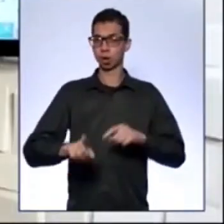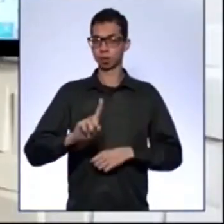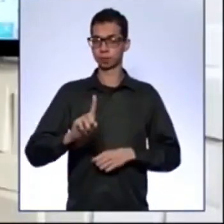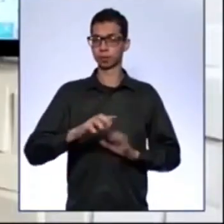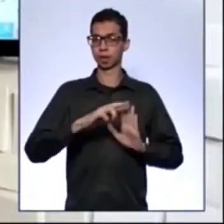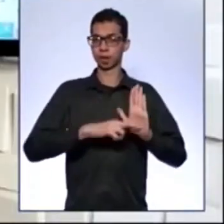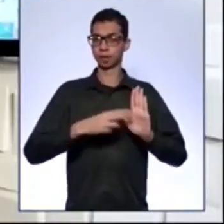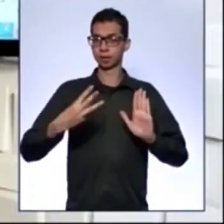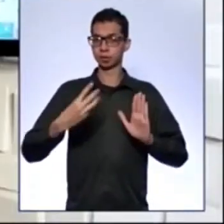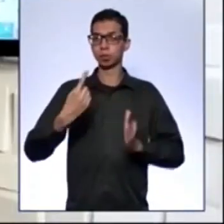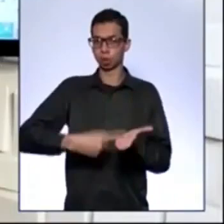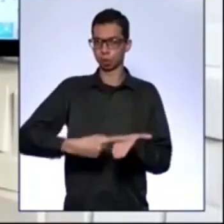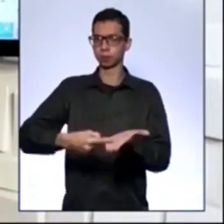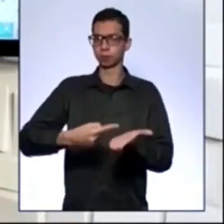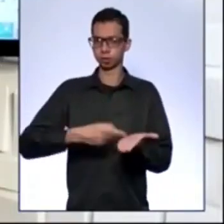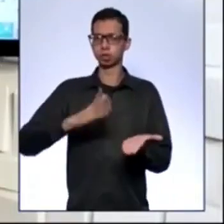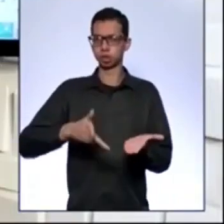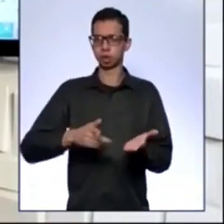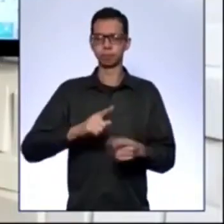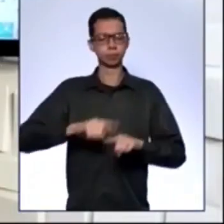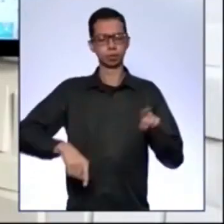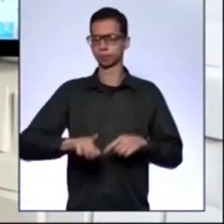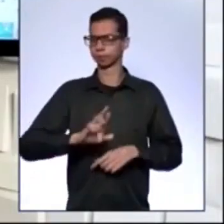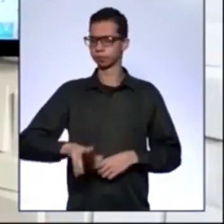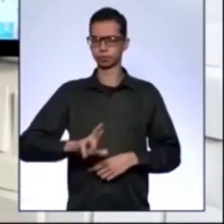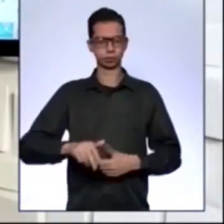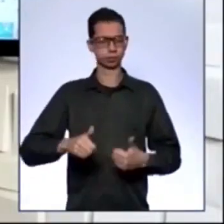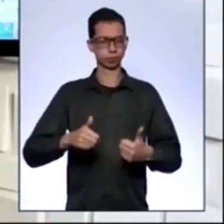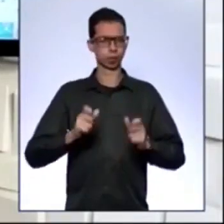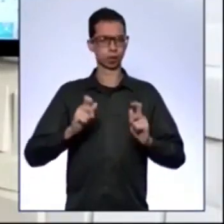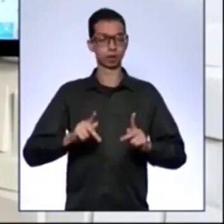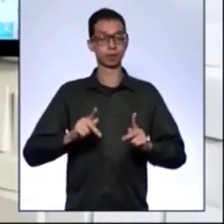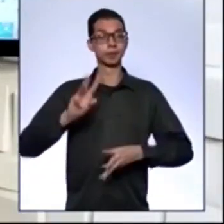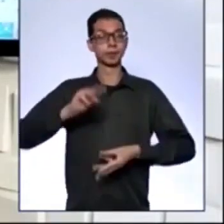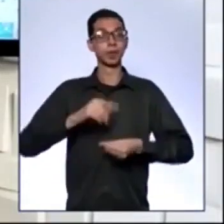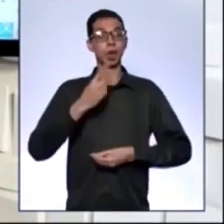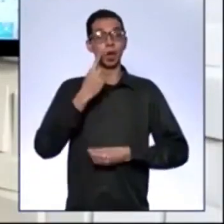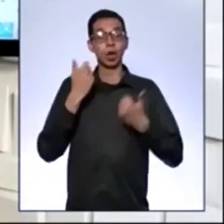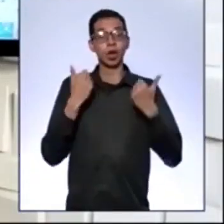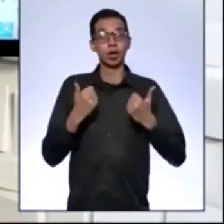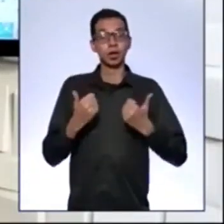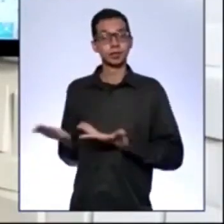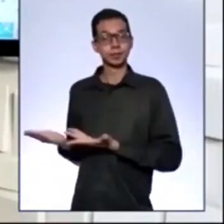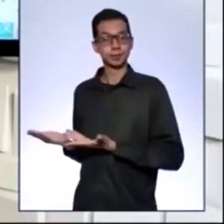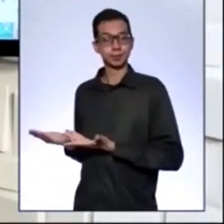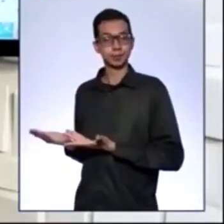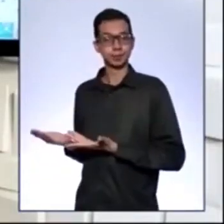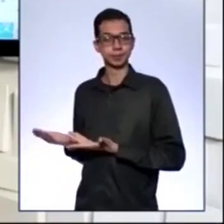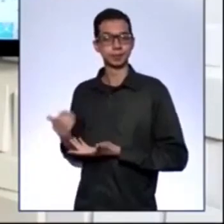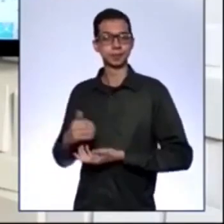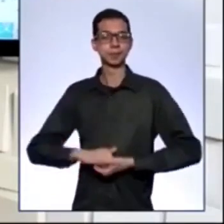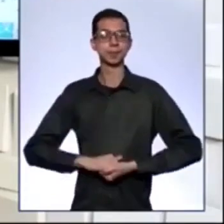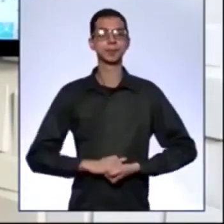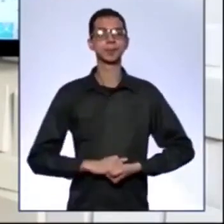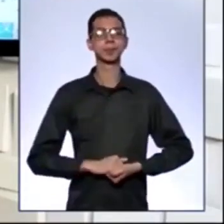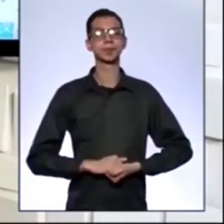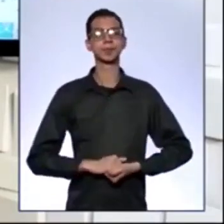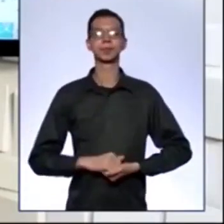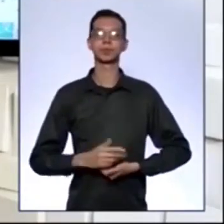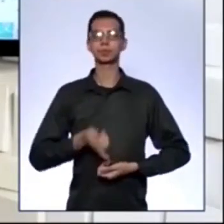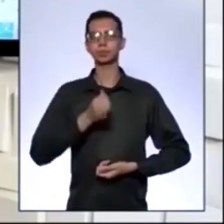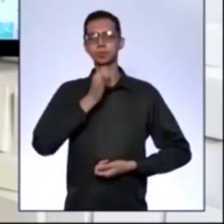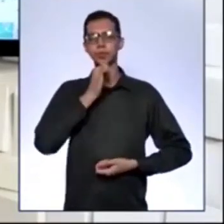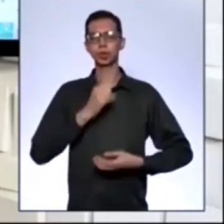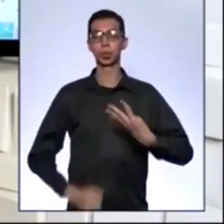três a gente combinou não pro Igor fechou não proíbo Olha que da hora essa questão veja sim são